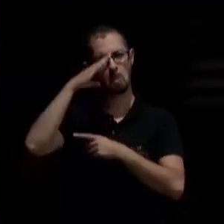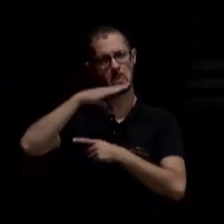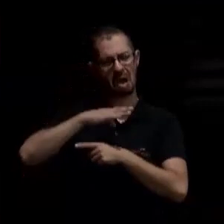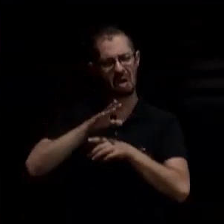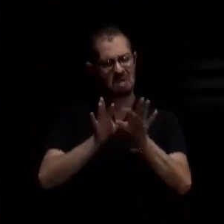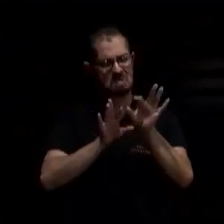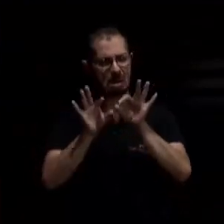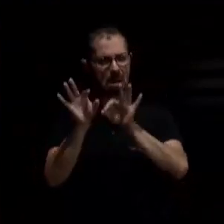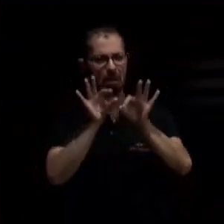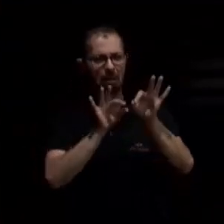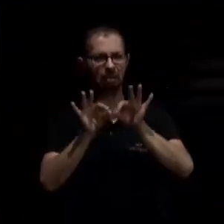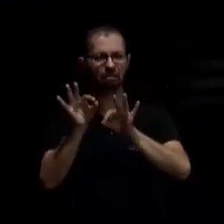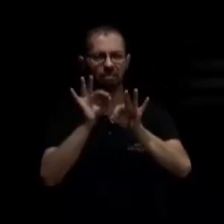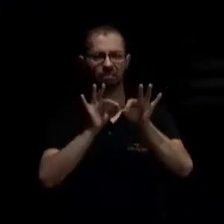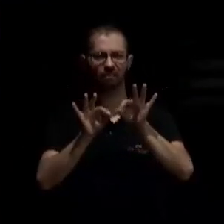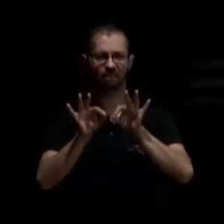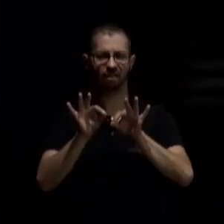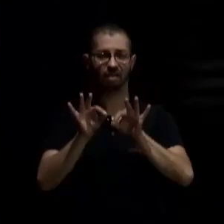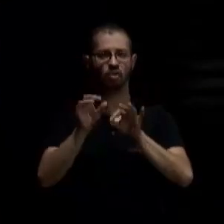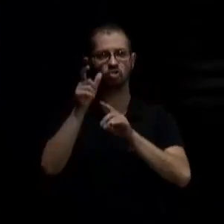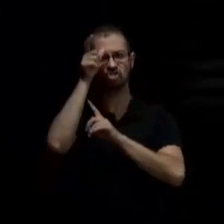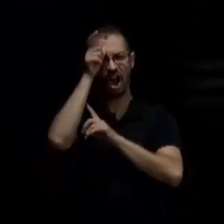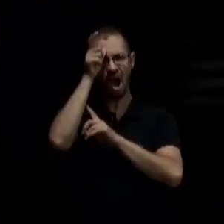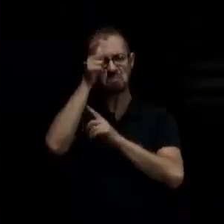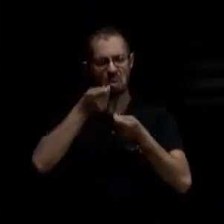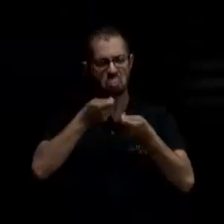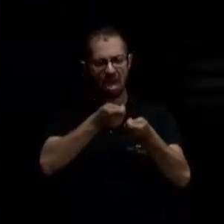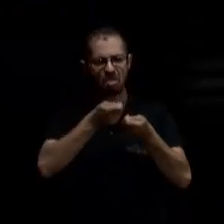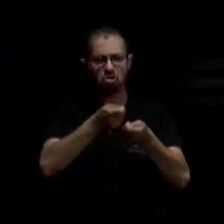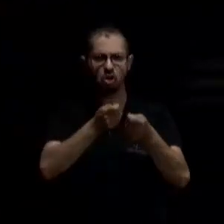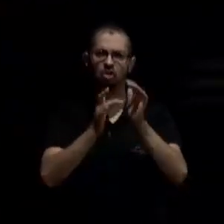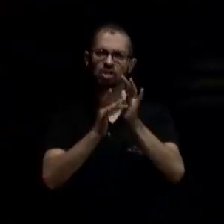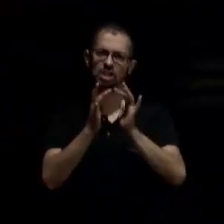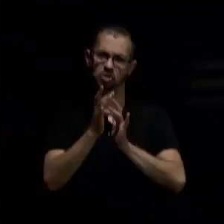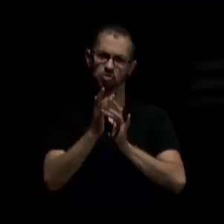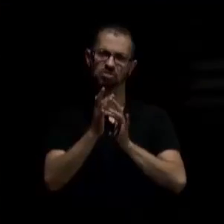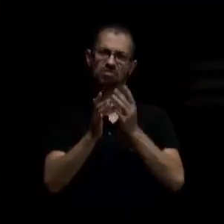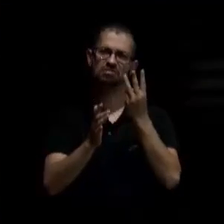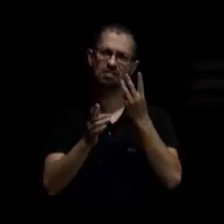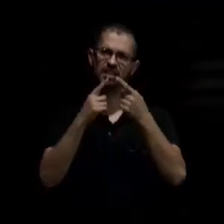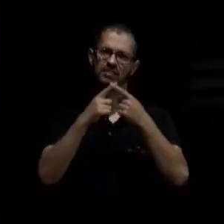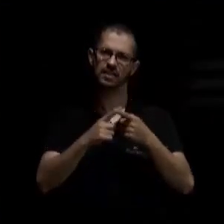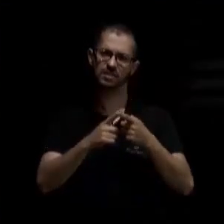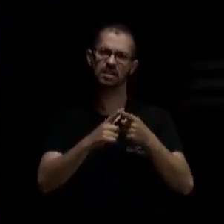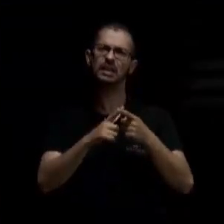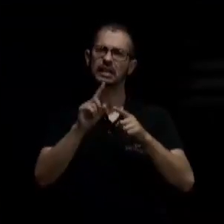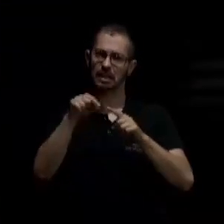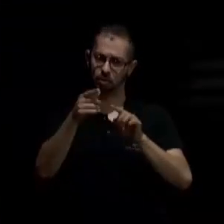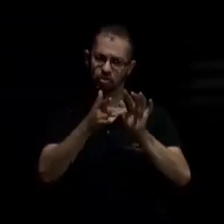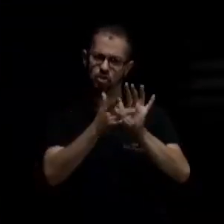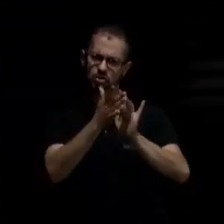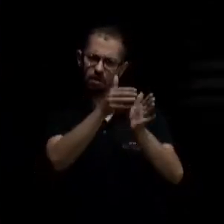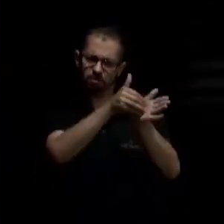artimanioso. Ele tentou Jesus 3 vezes e depois que Jesus deu um vá de retro para ele,